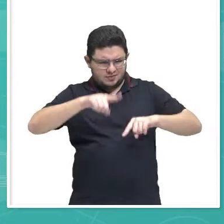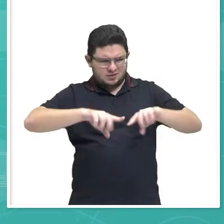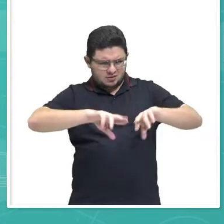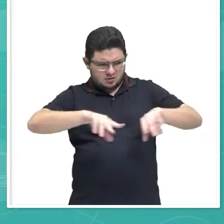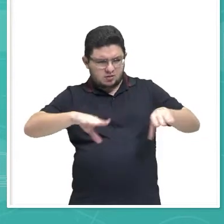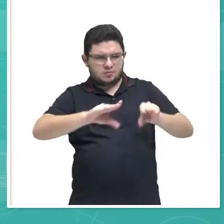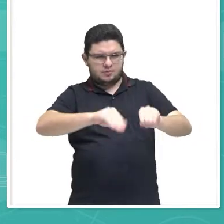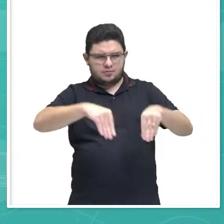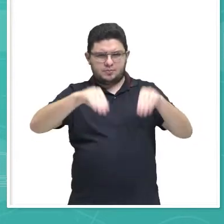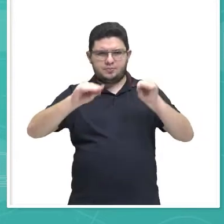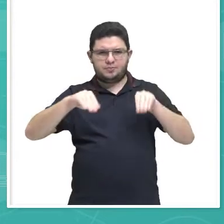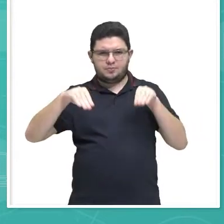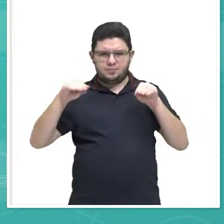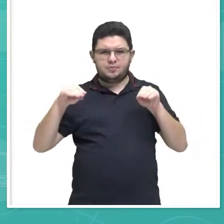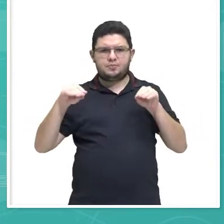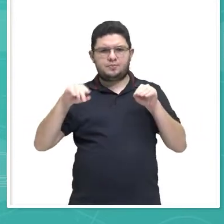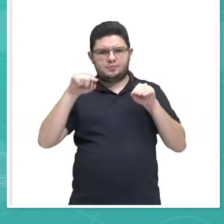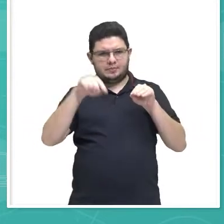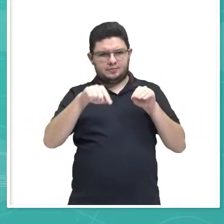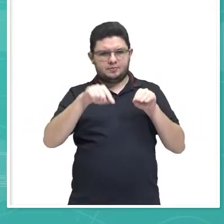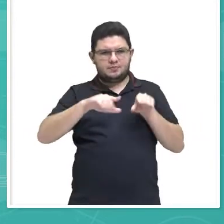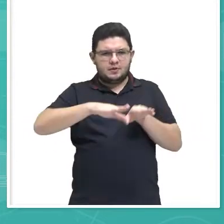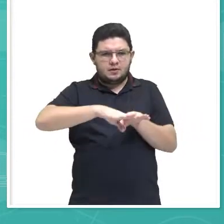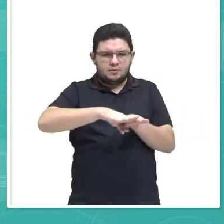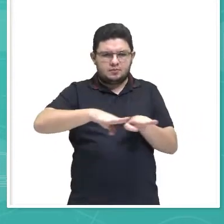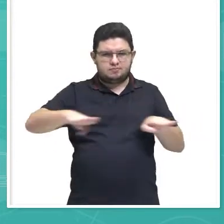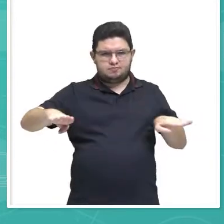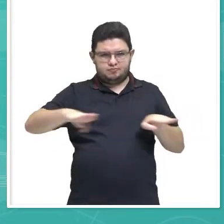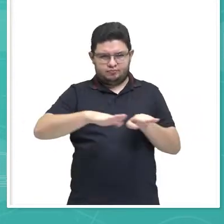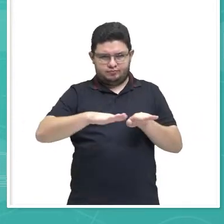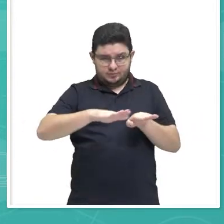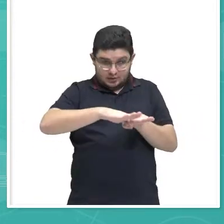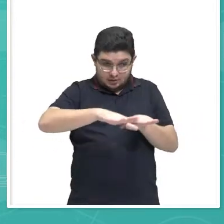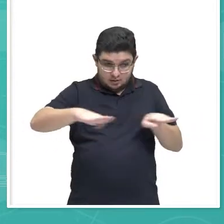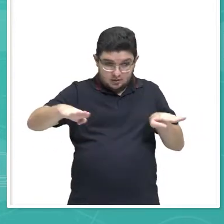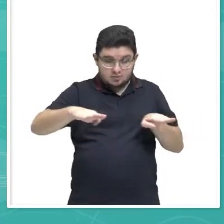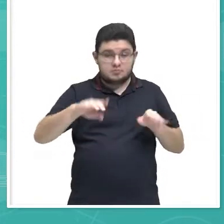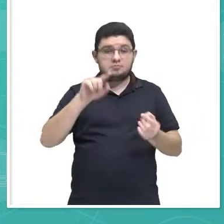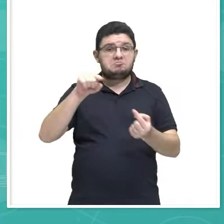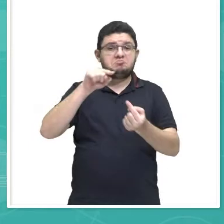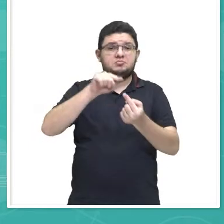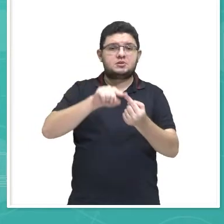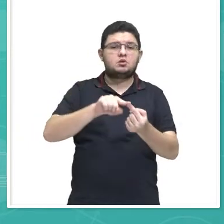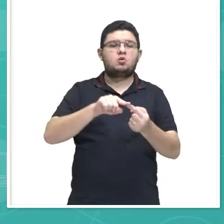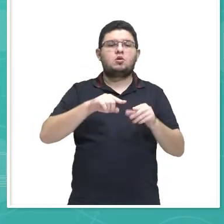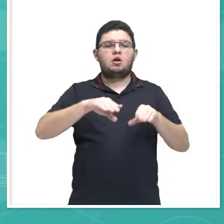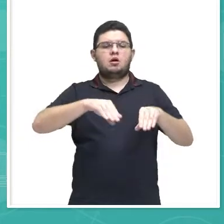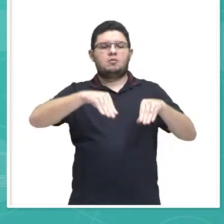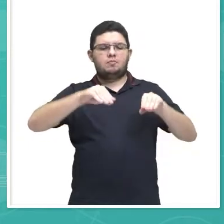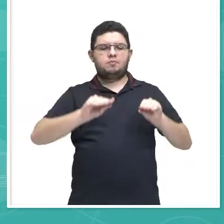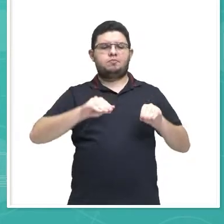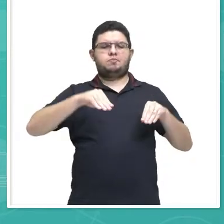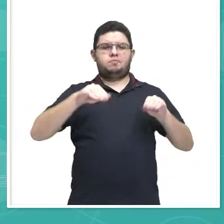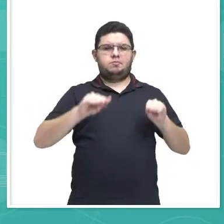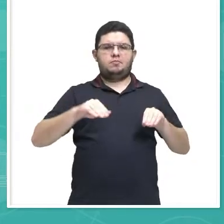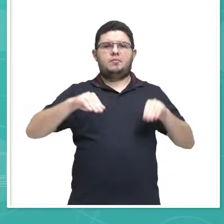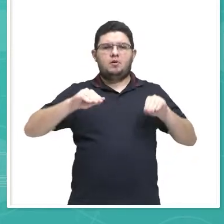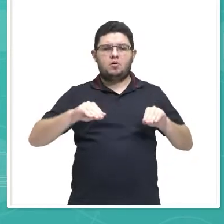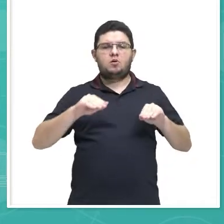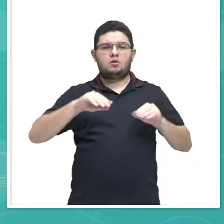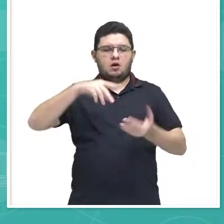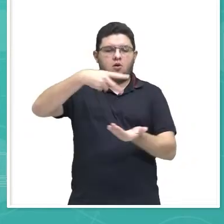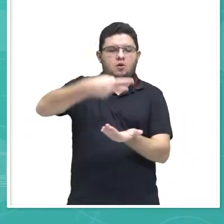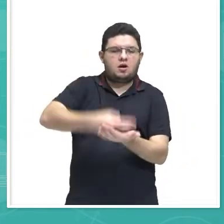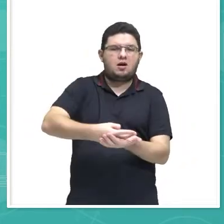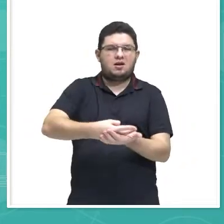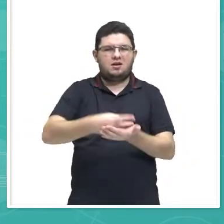um tecido, uma placa que fica no chão, que é feita para amortecer as quedas dos